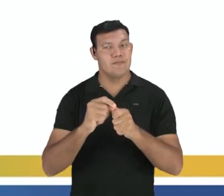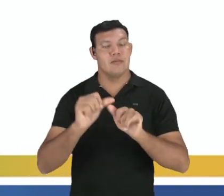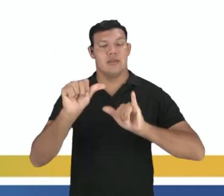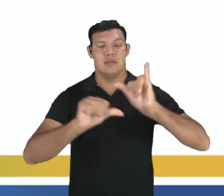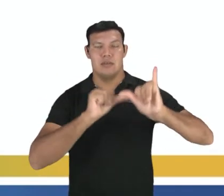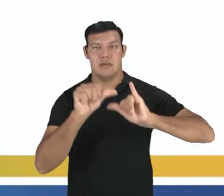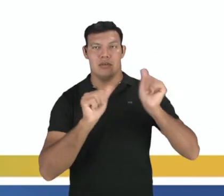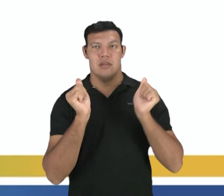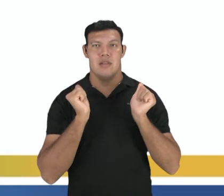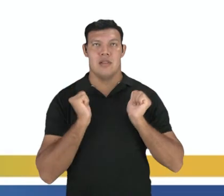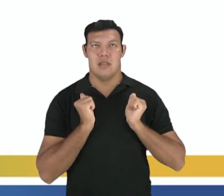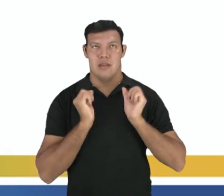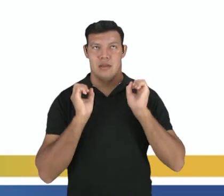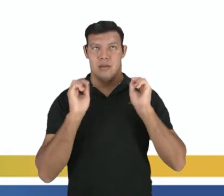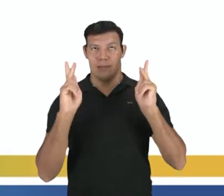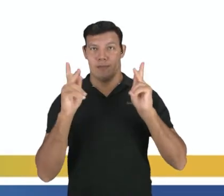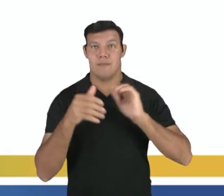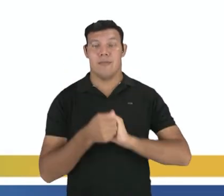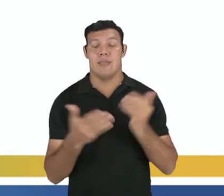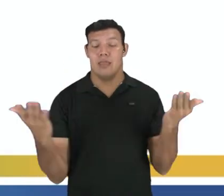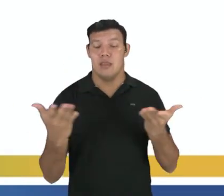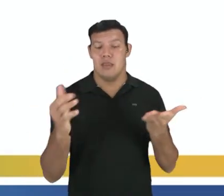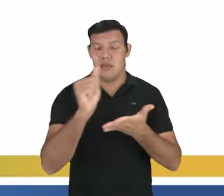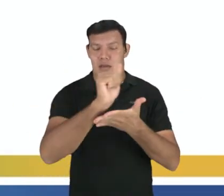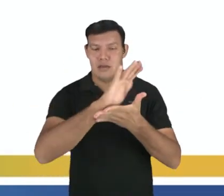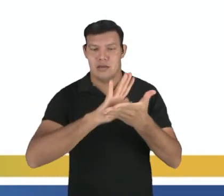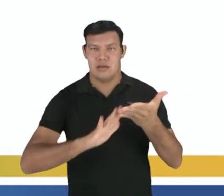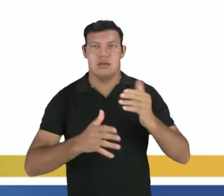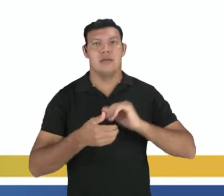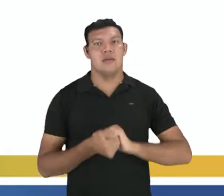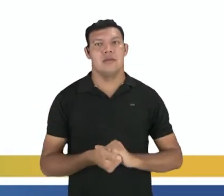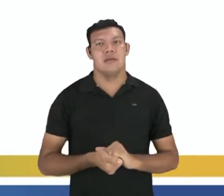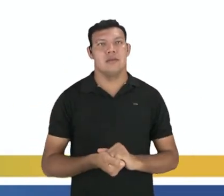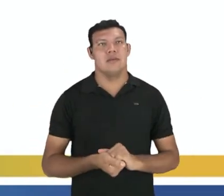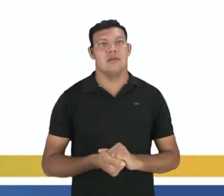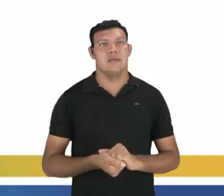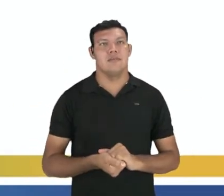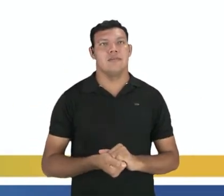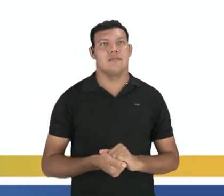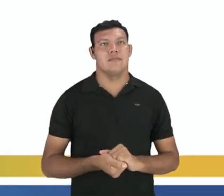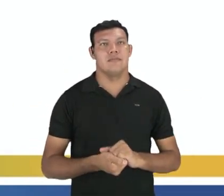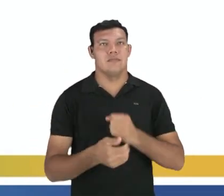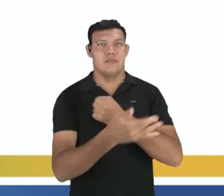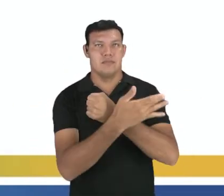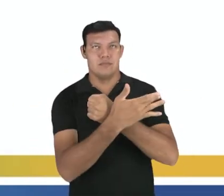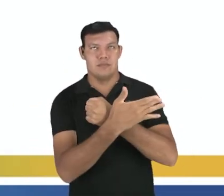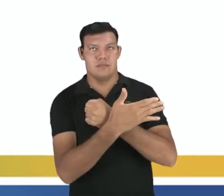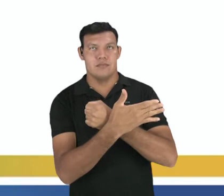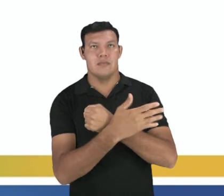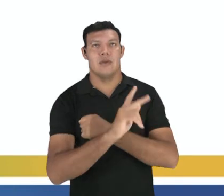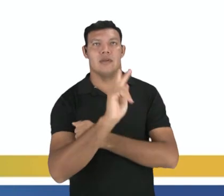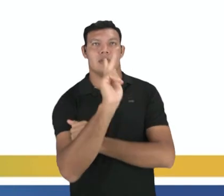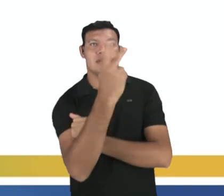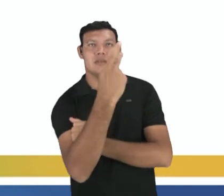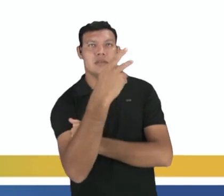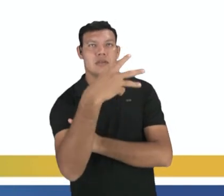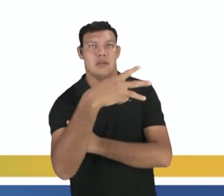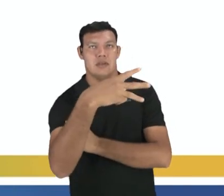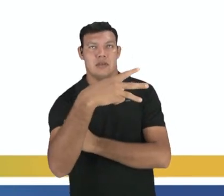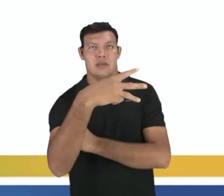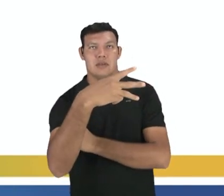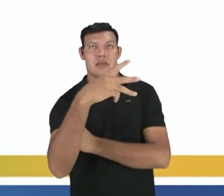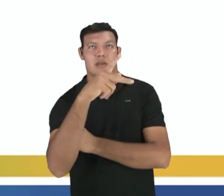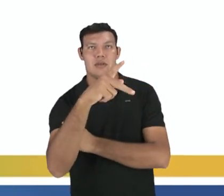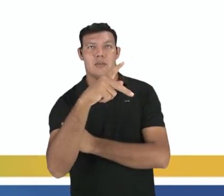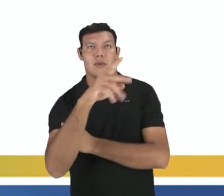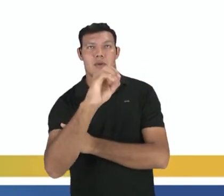neutralização, beleza? Vamos exercitar? O ácido fosfórico é utilizado